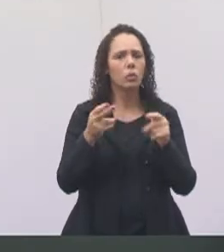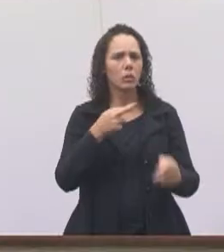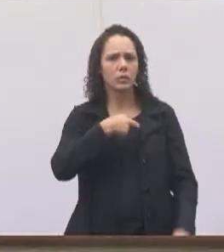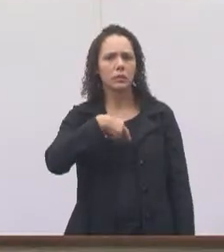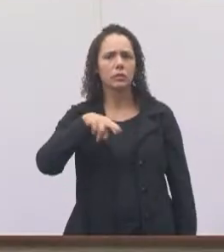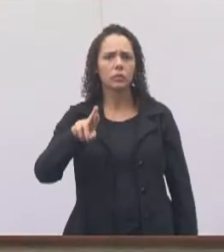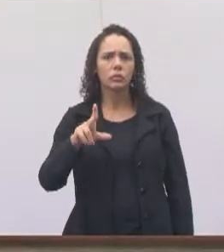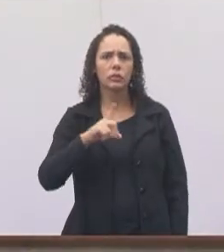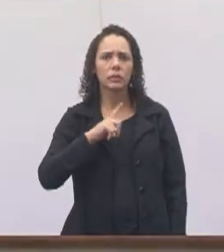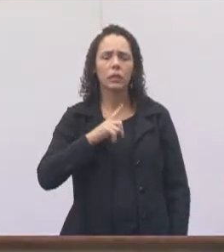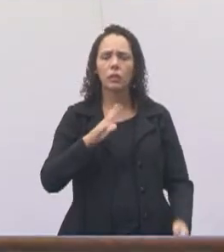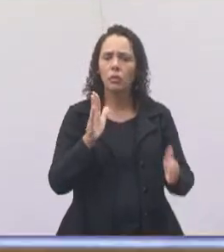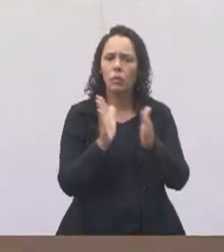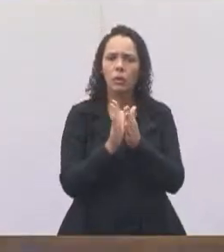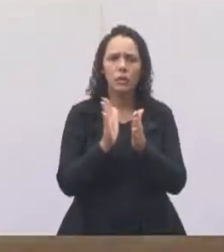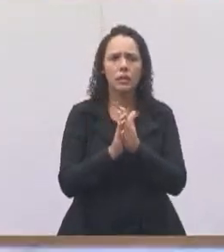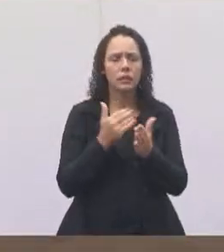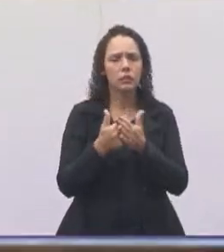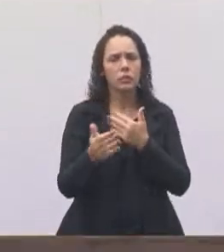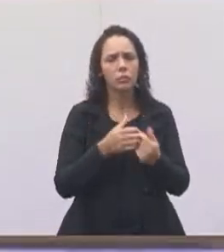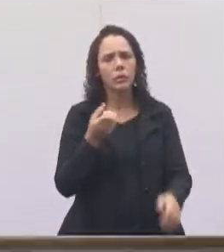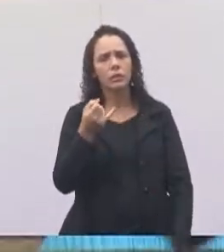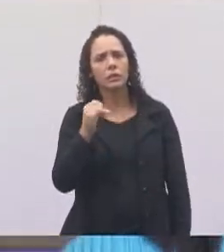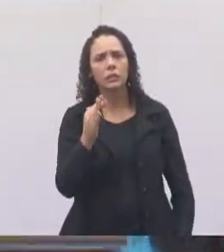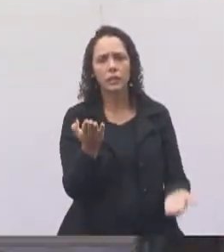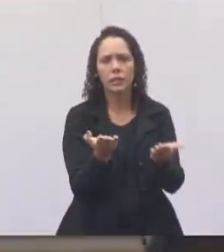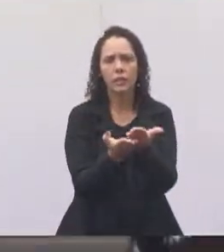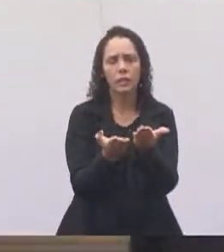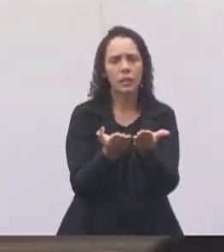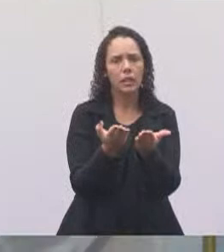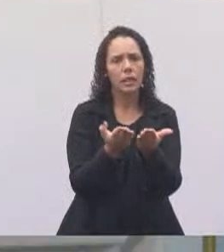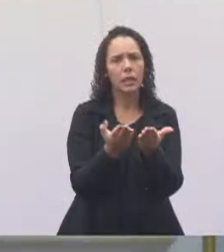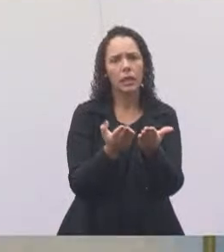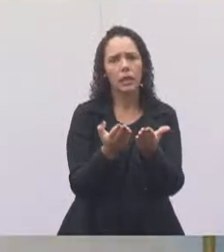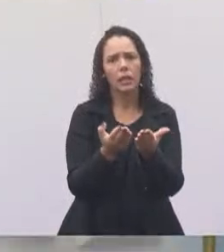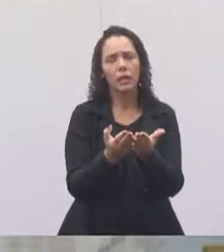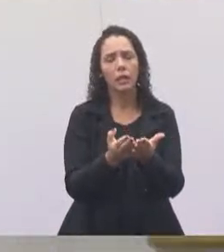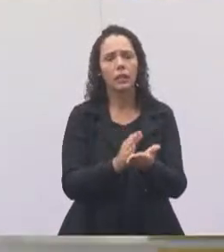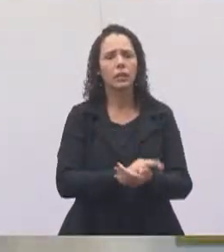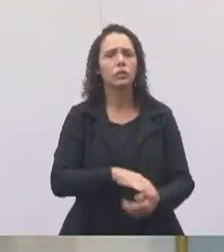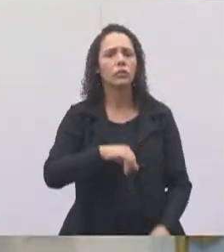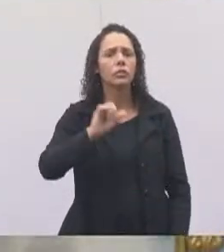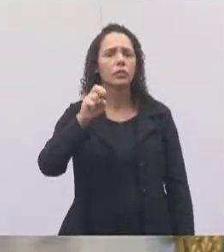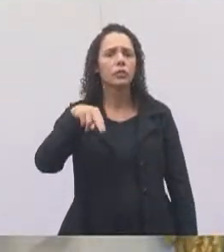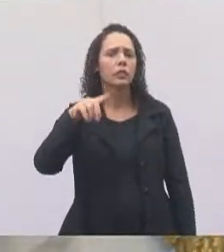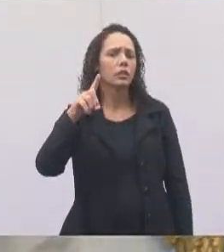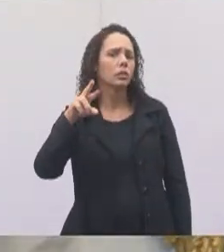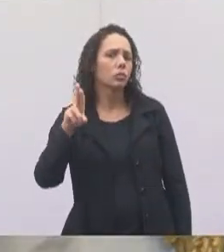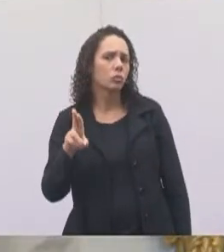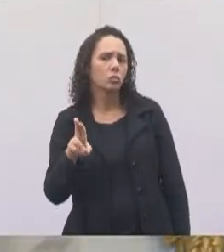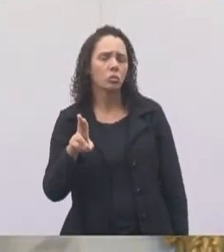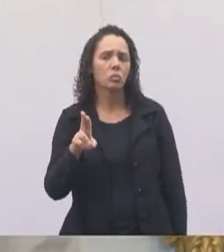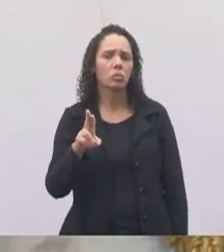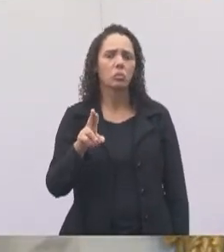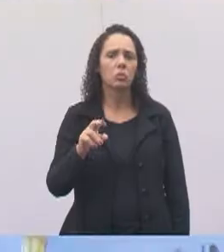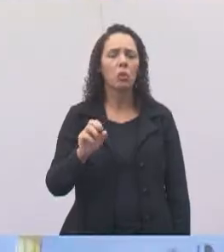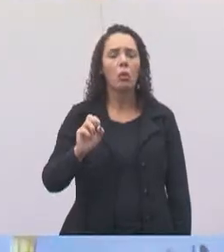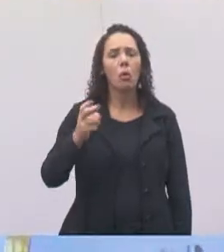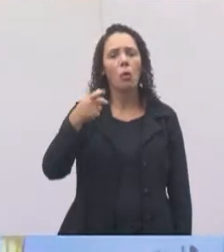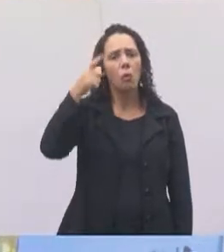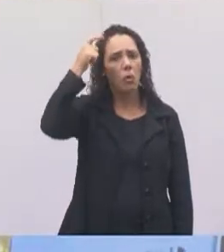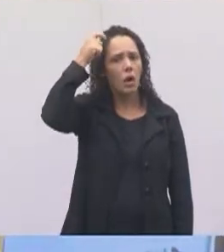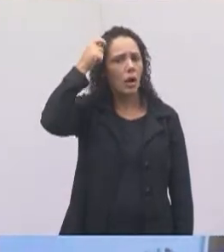oração. Se eu sou cristão, se eu sou muçulmano, se eu sou hindu, se eu sou de uma matriz